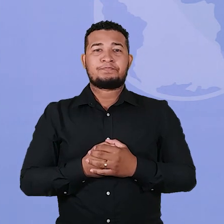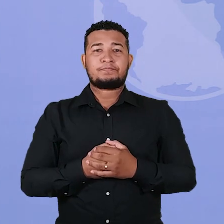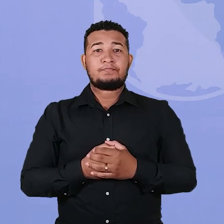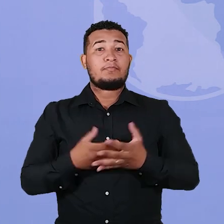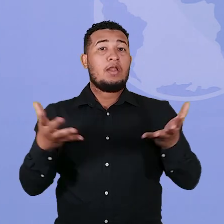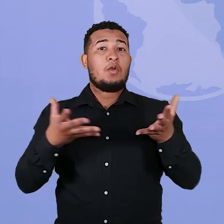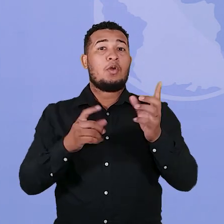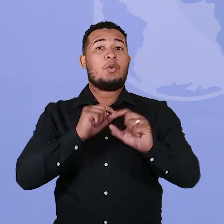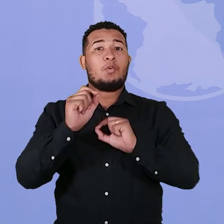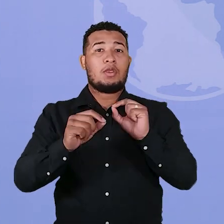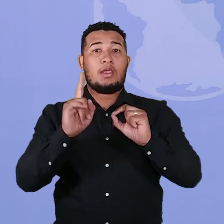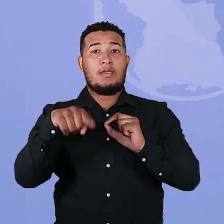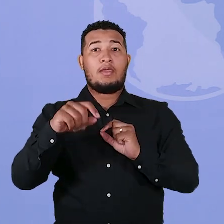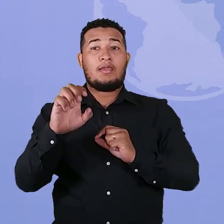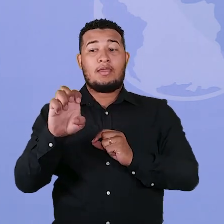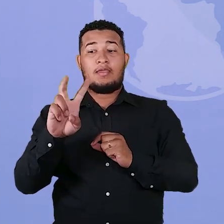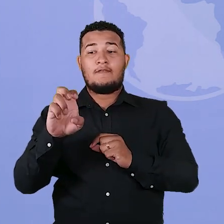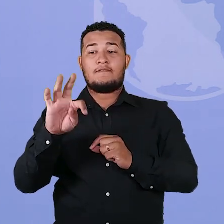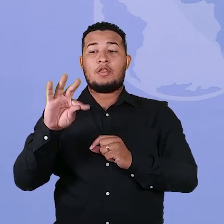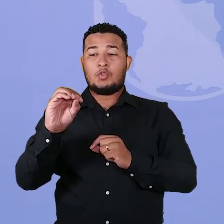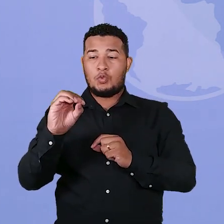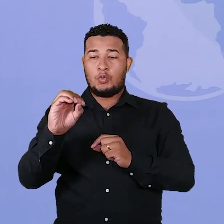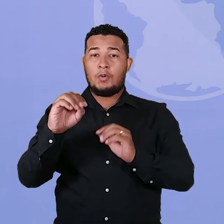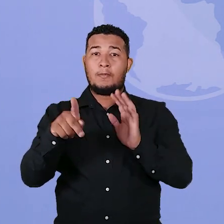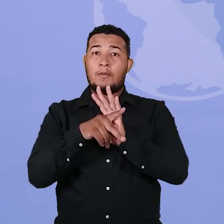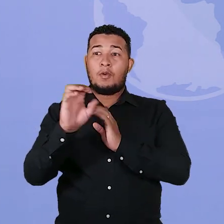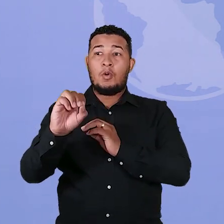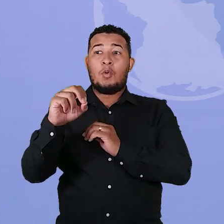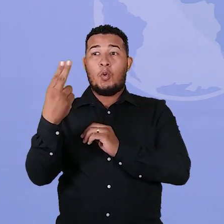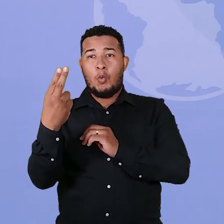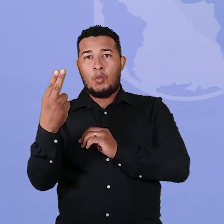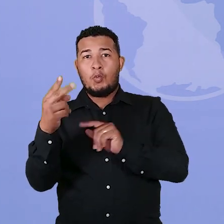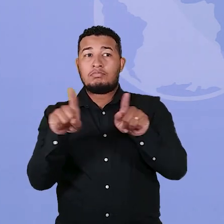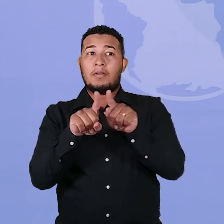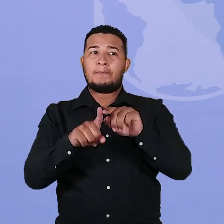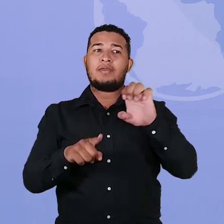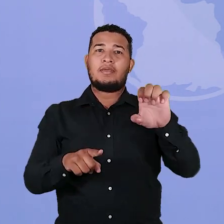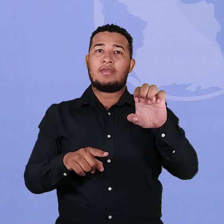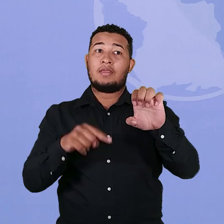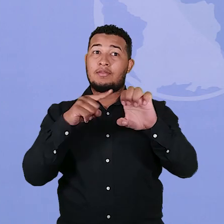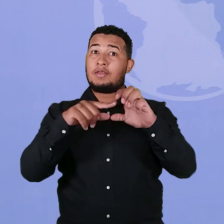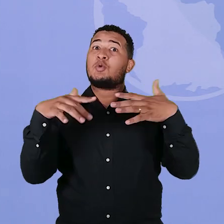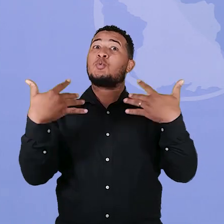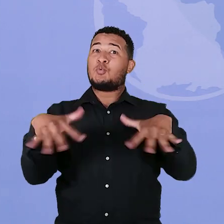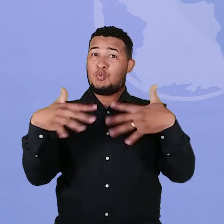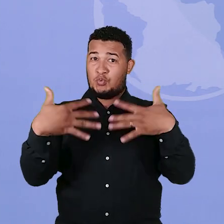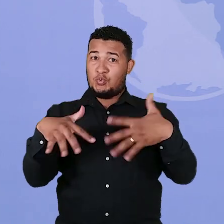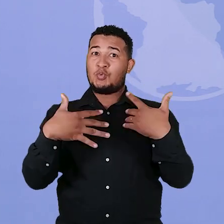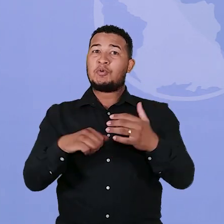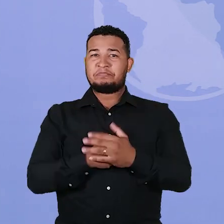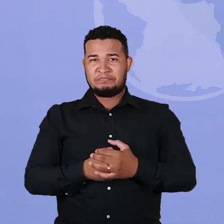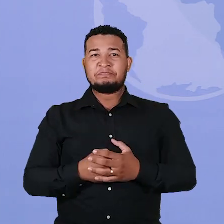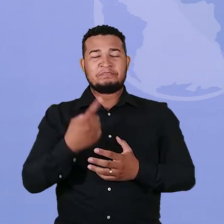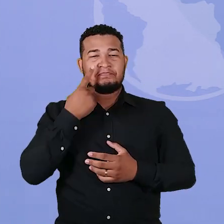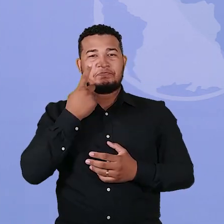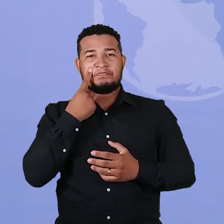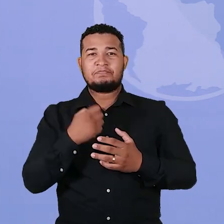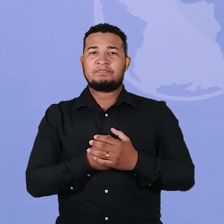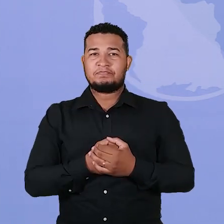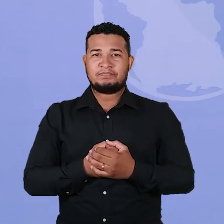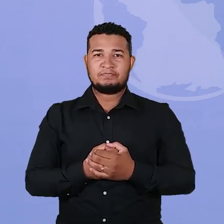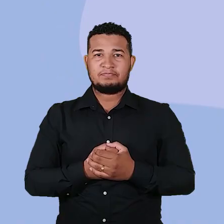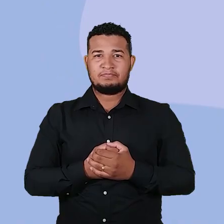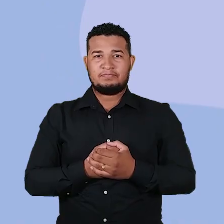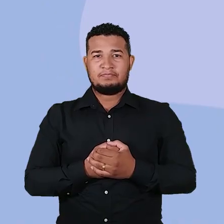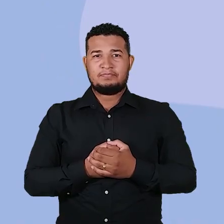revisões tudo bem vamos agora para eventos do ou e do e esse sim é sinistro